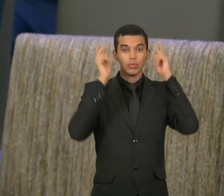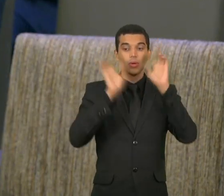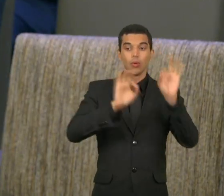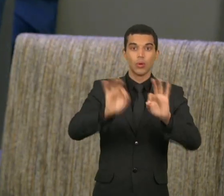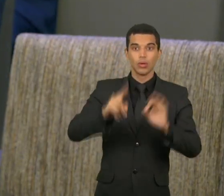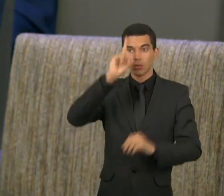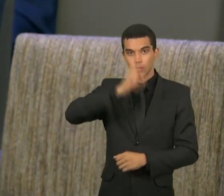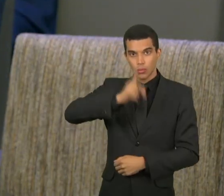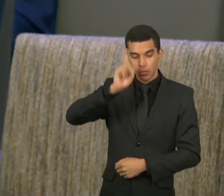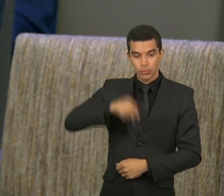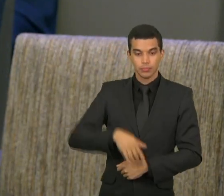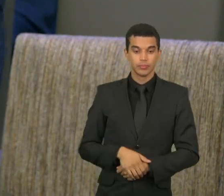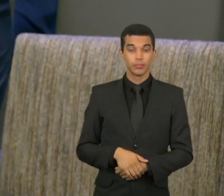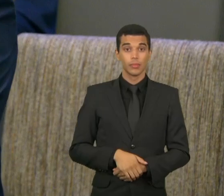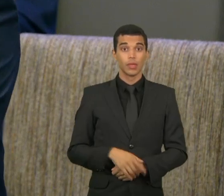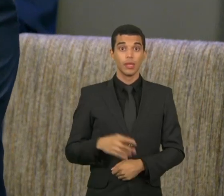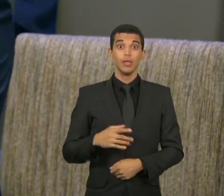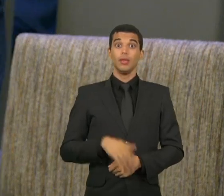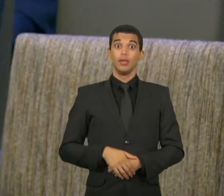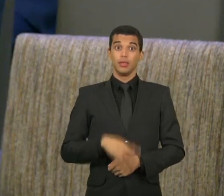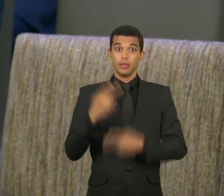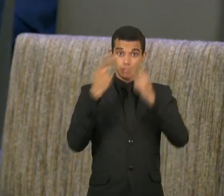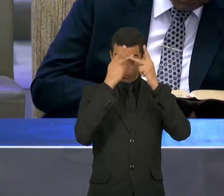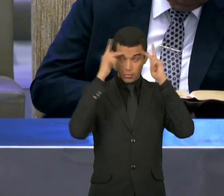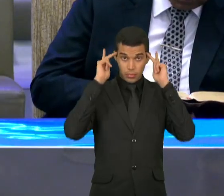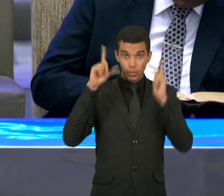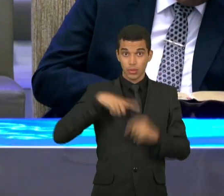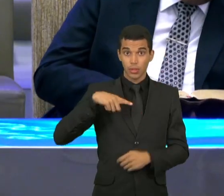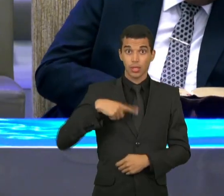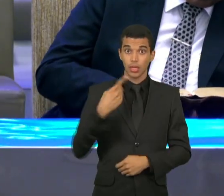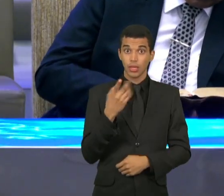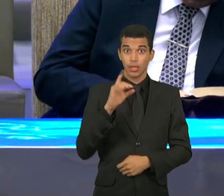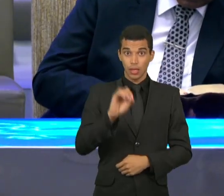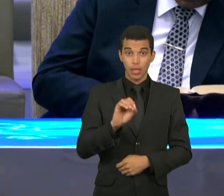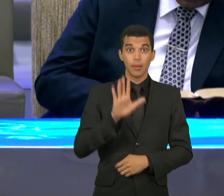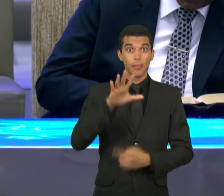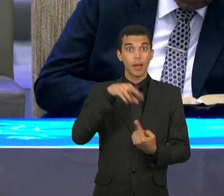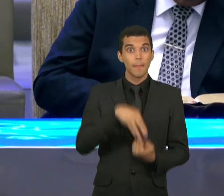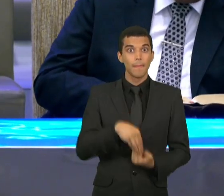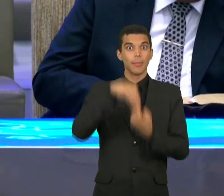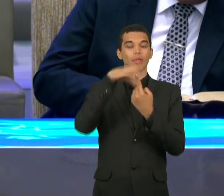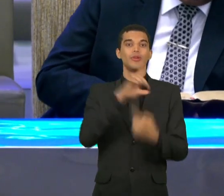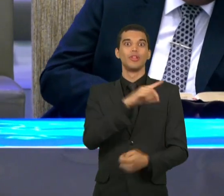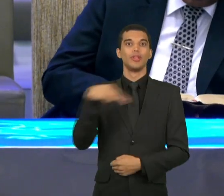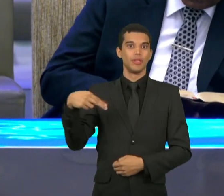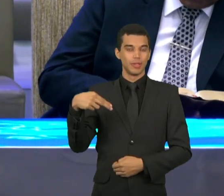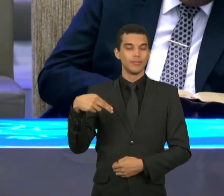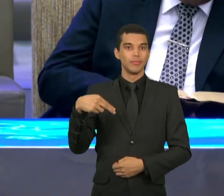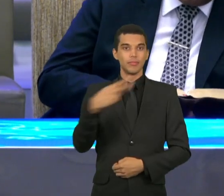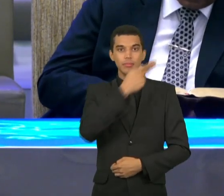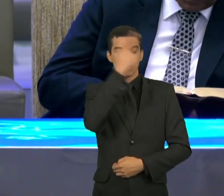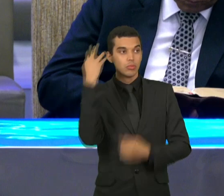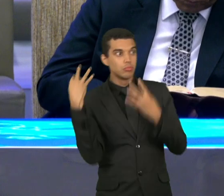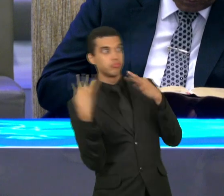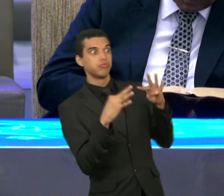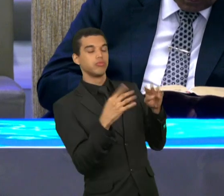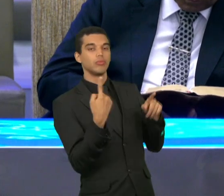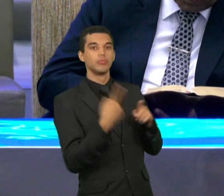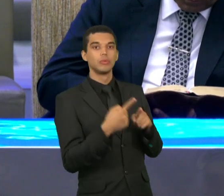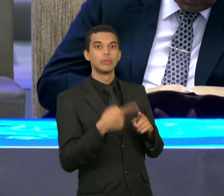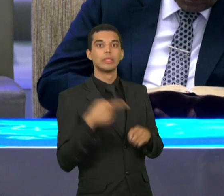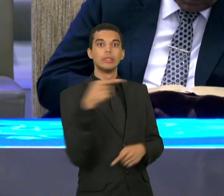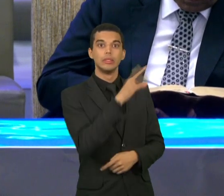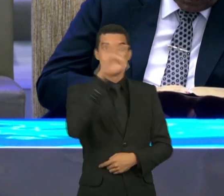se distinguiu desses príncipes e presidentes, porque nele havia um espírito excelente, e o